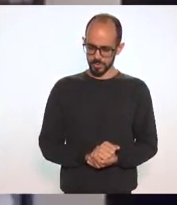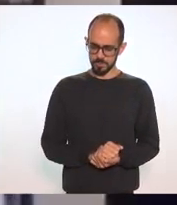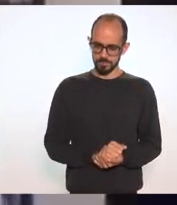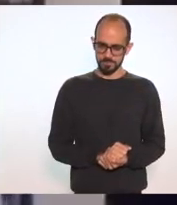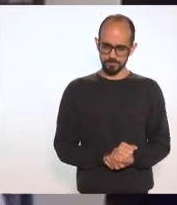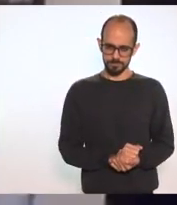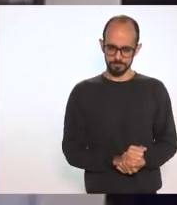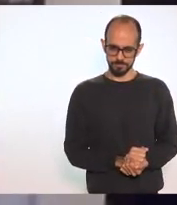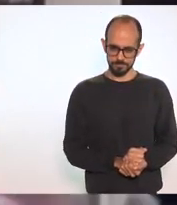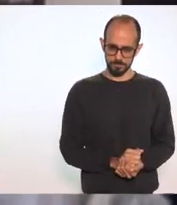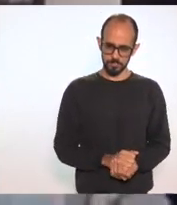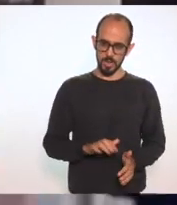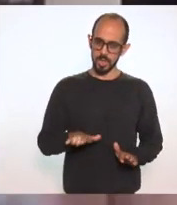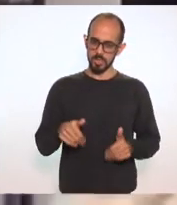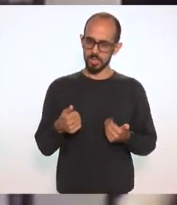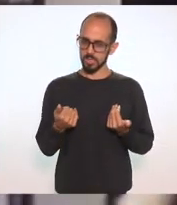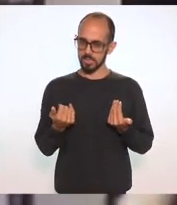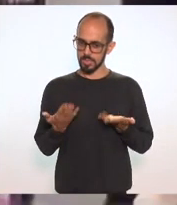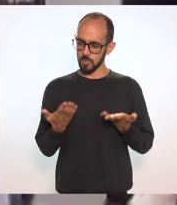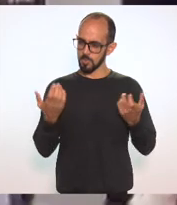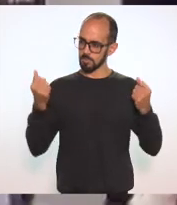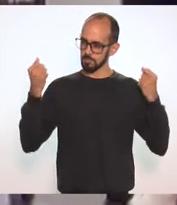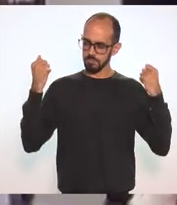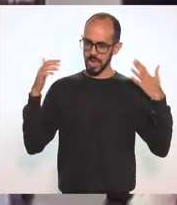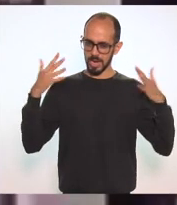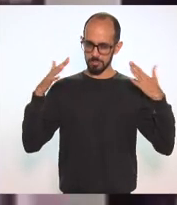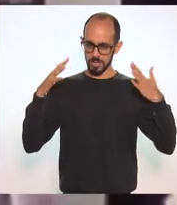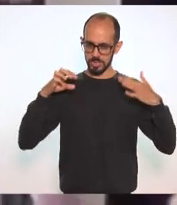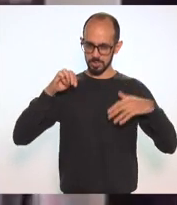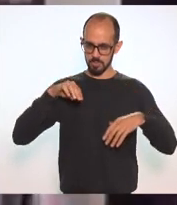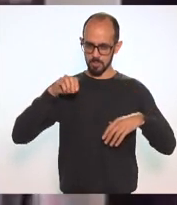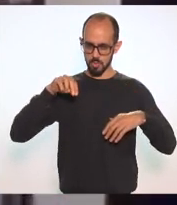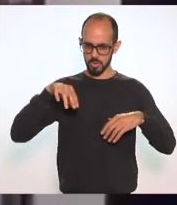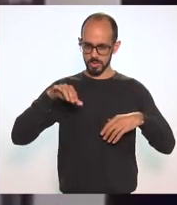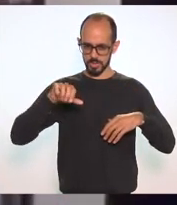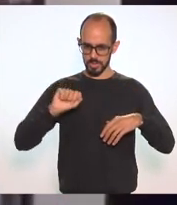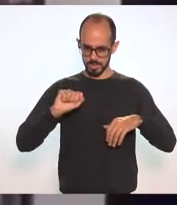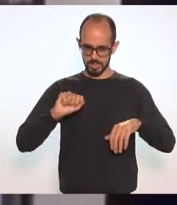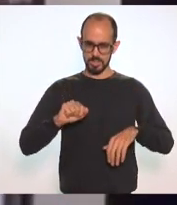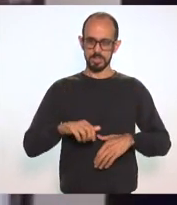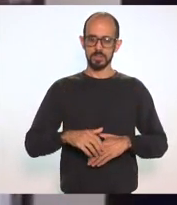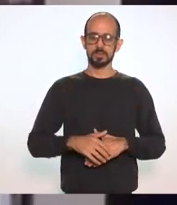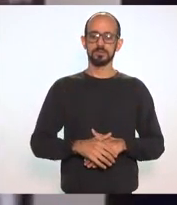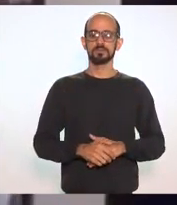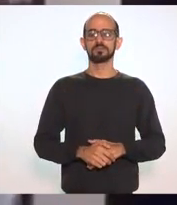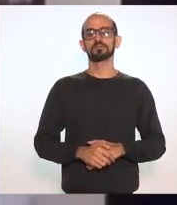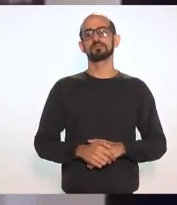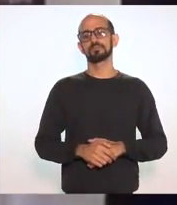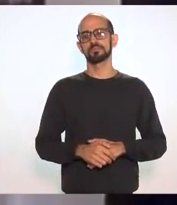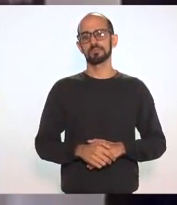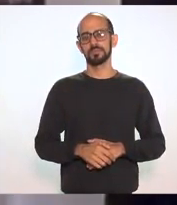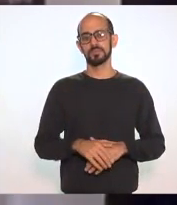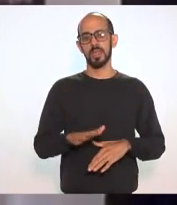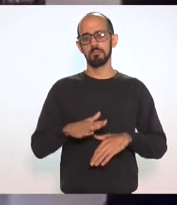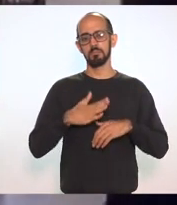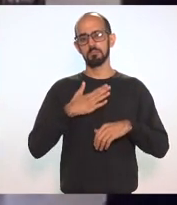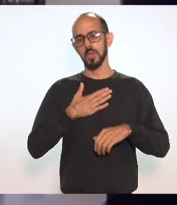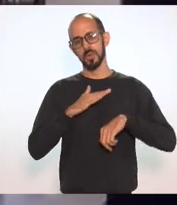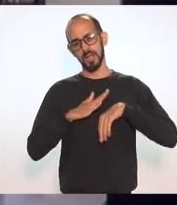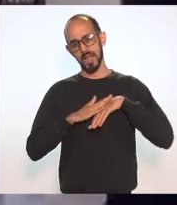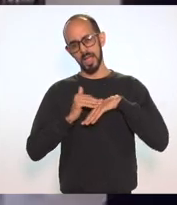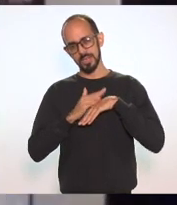defendem. Então, meus parabéns, Mônica Francisco, entendeu? Com meu carinho todo